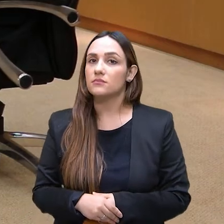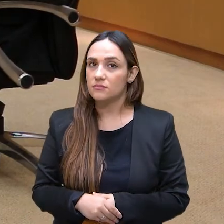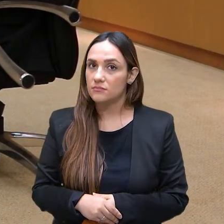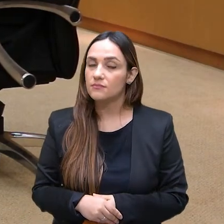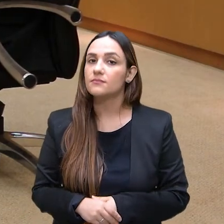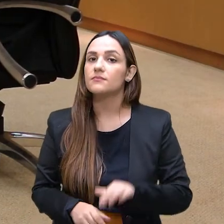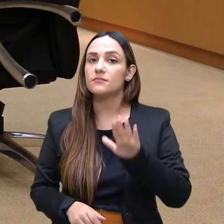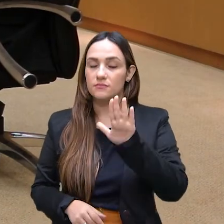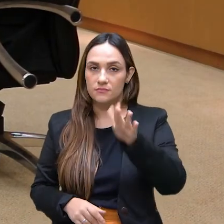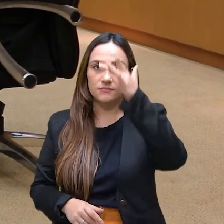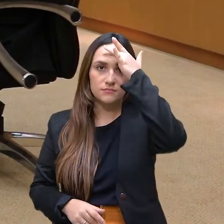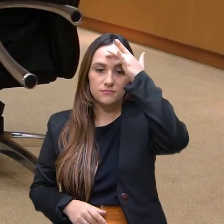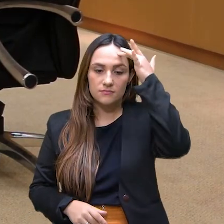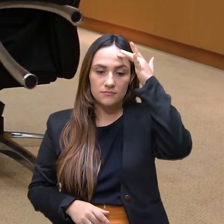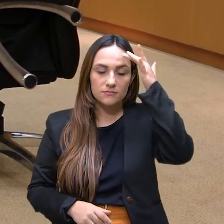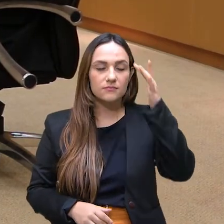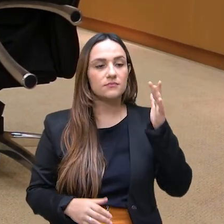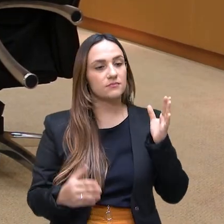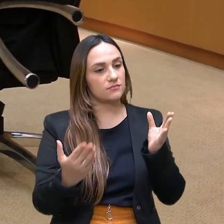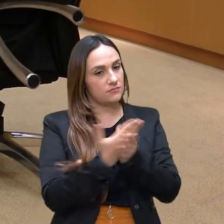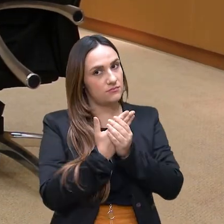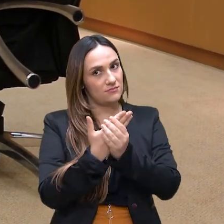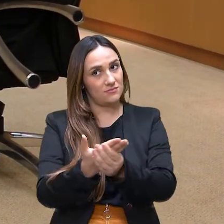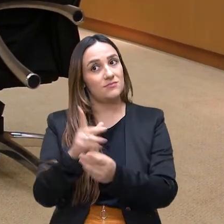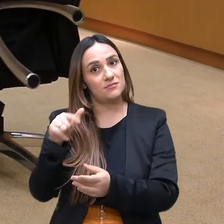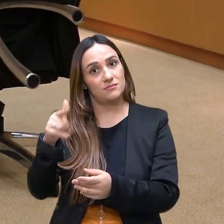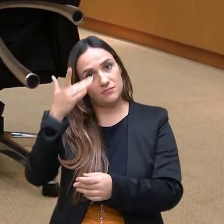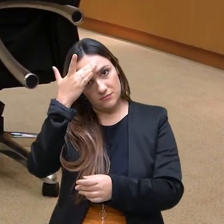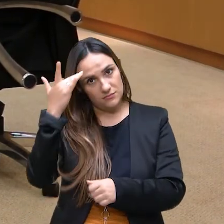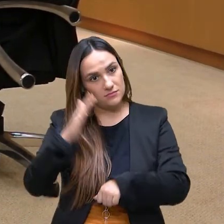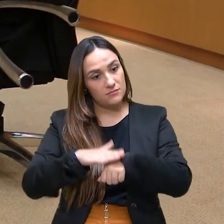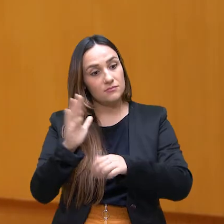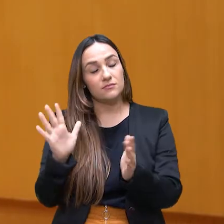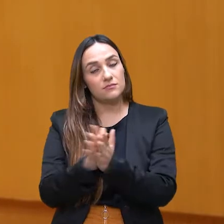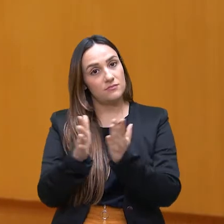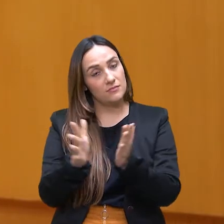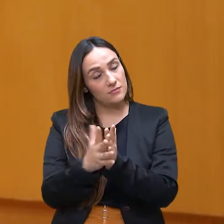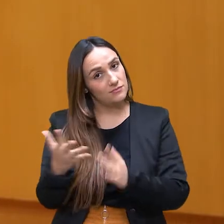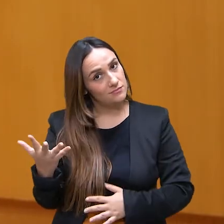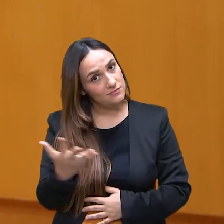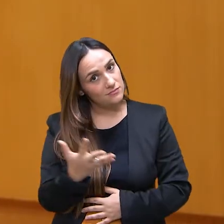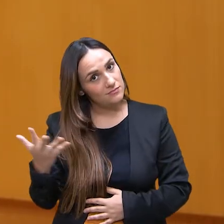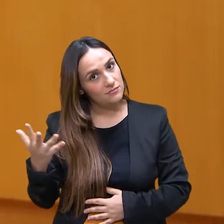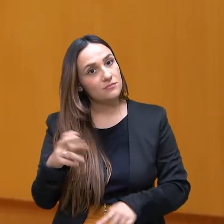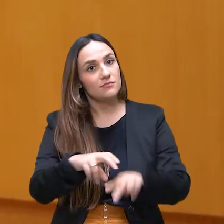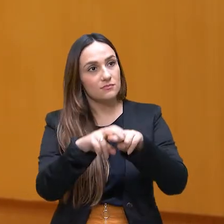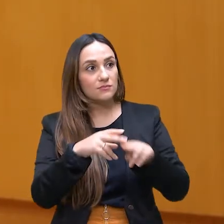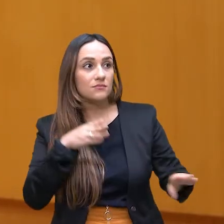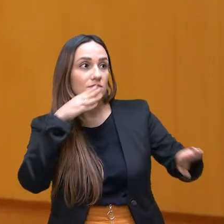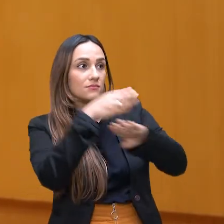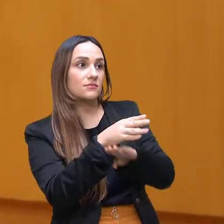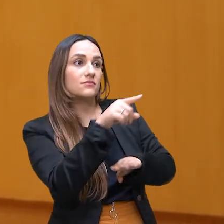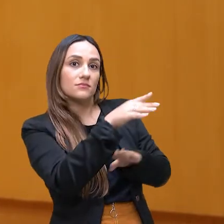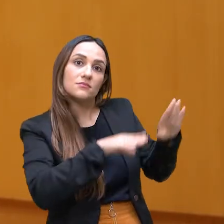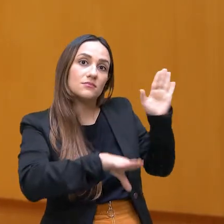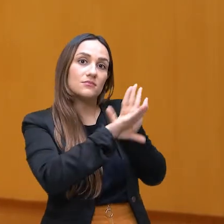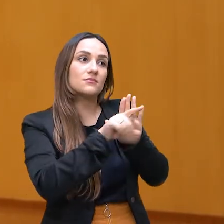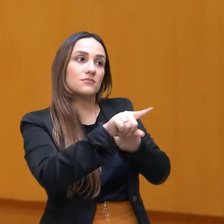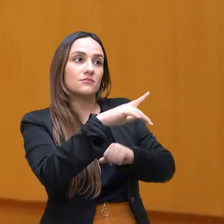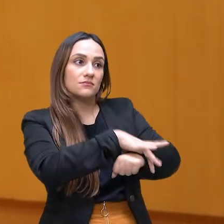normalmente as pessoas que judicializam são aquelas mais carentes. Então elas se valem da Defensoria Pública.